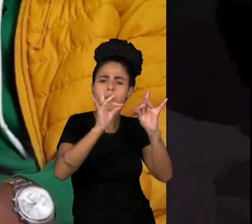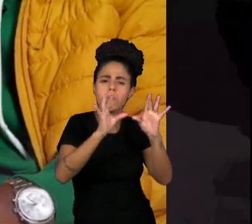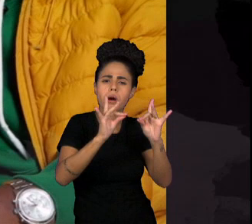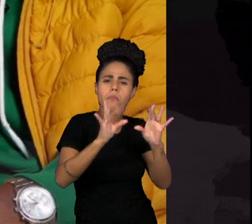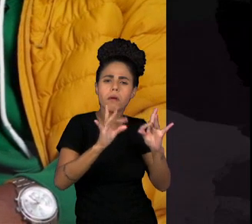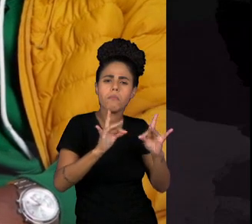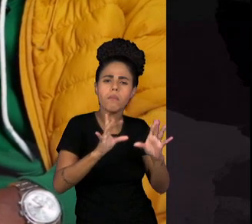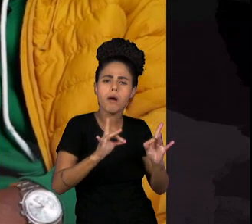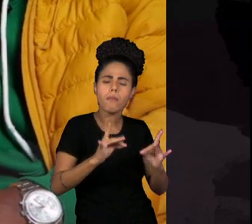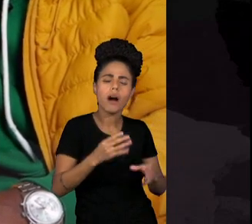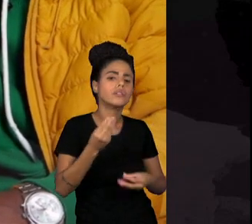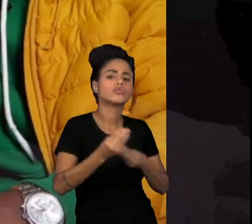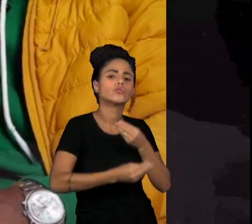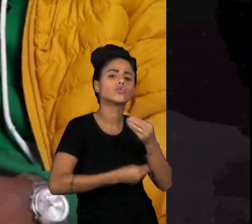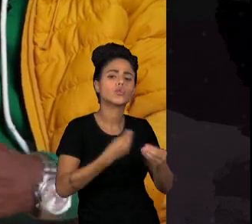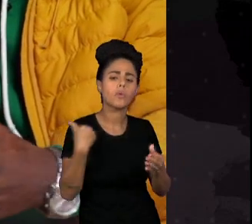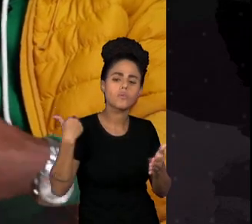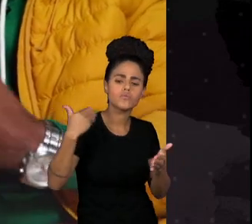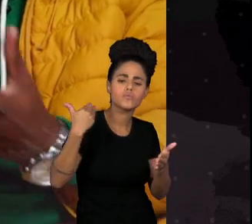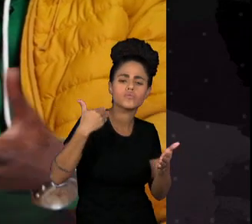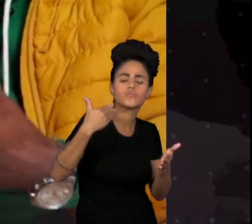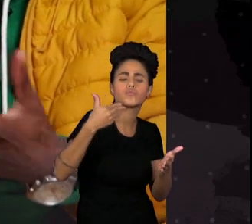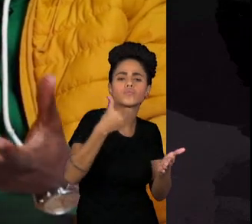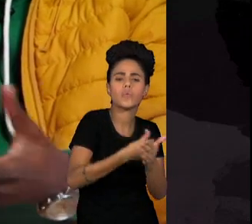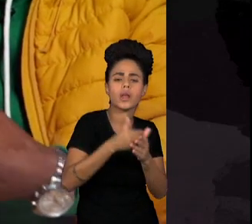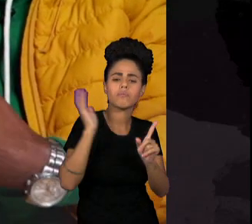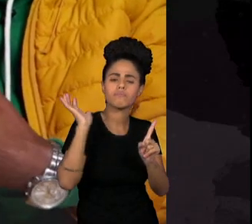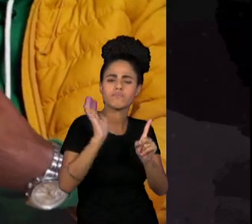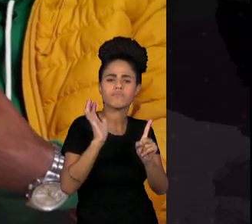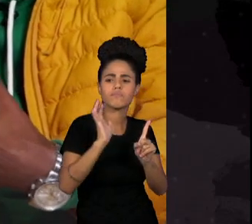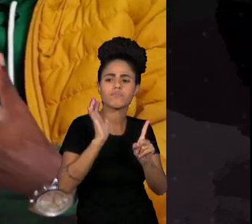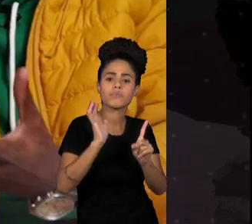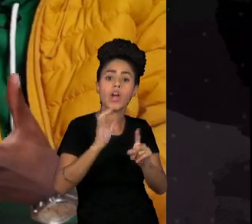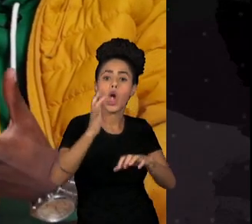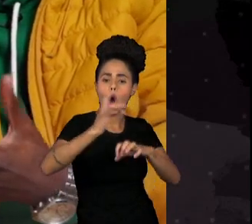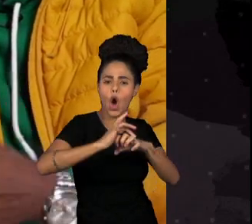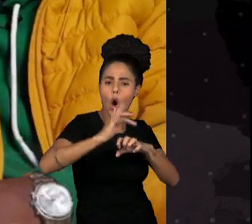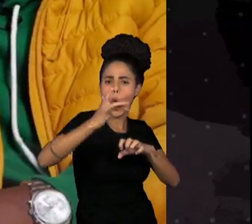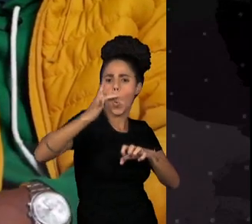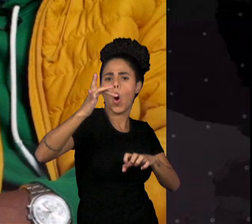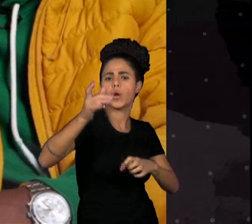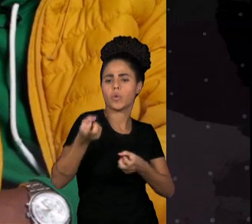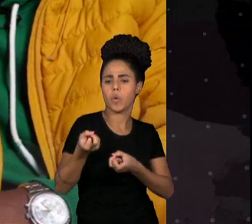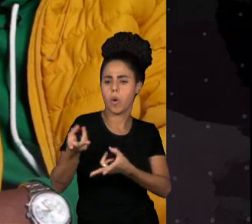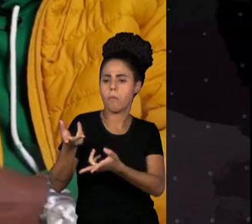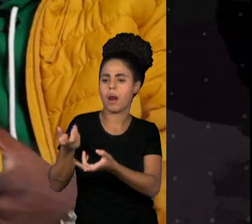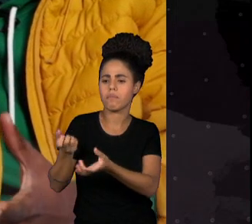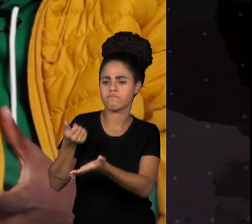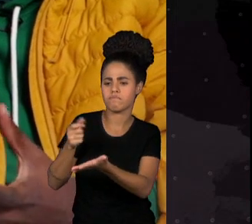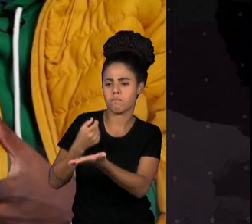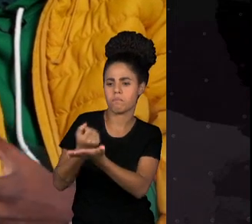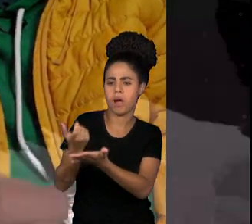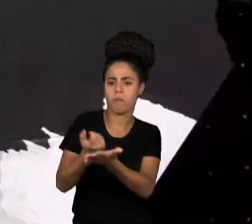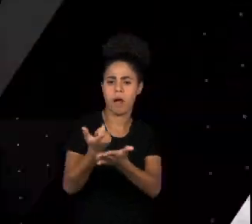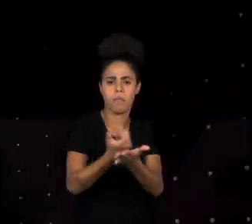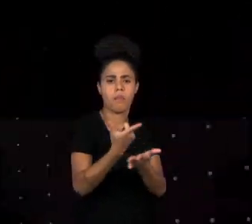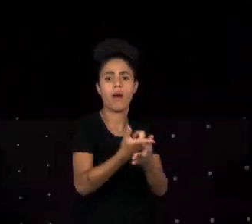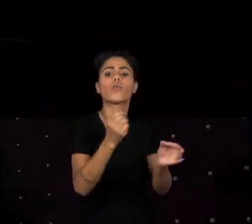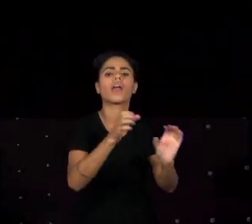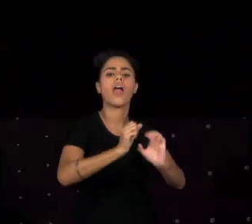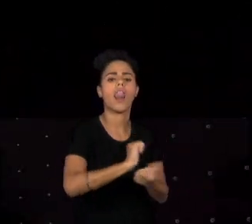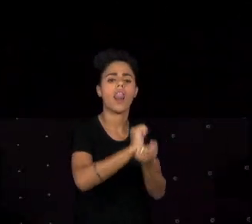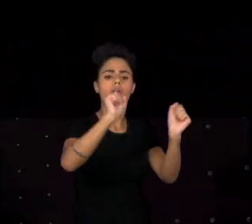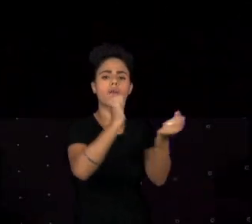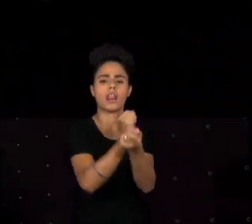trouxe ouro nos cabelos, e com esse ouro ele comprava a alforria de muitos escravizados, né?